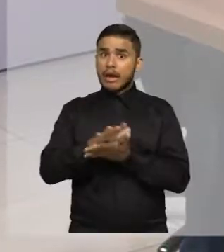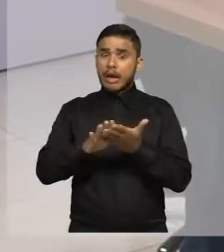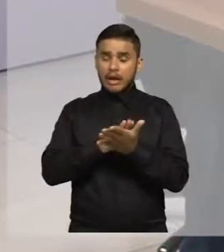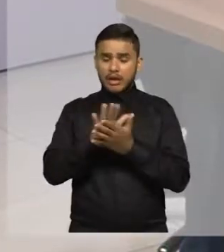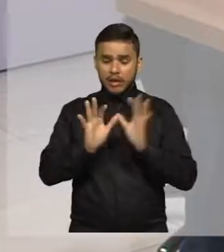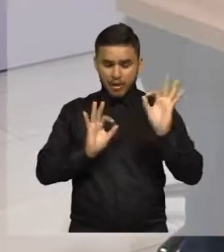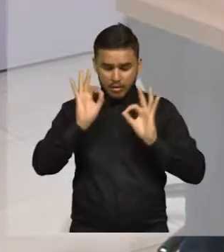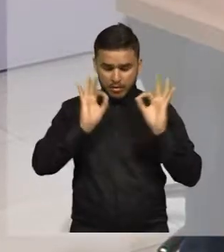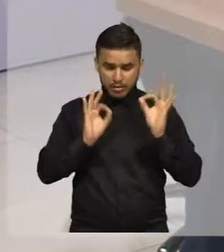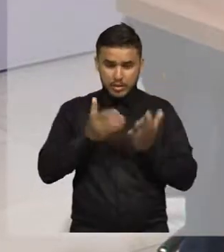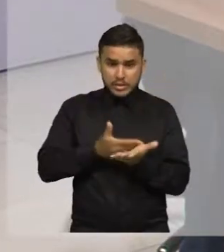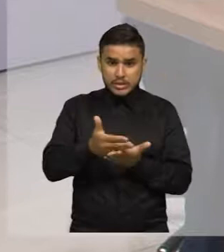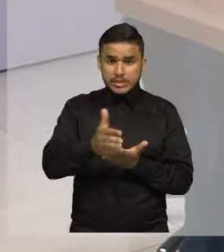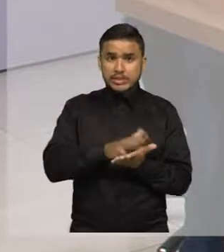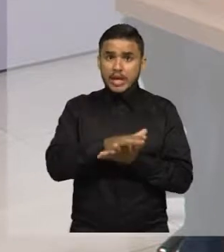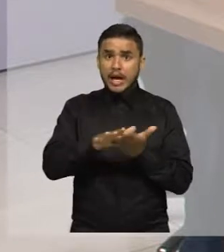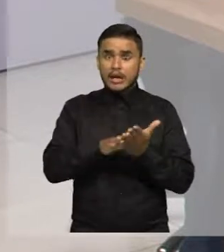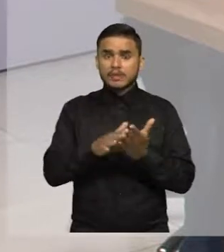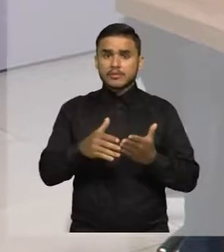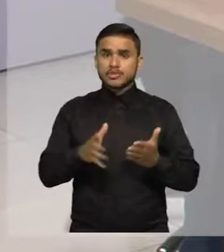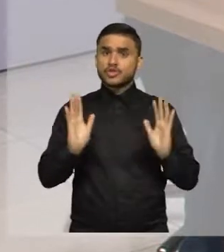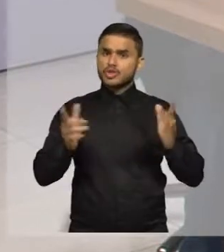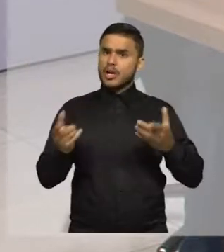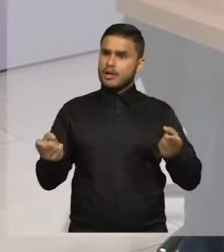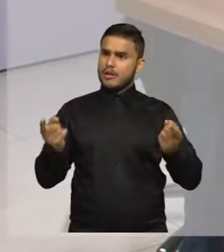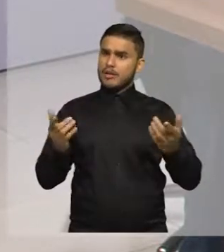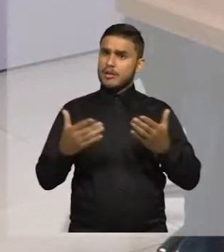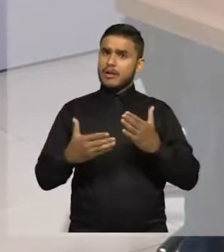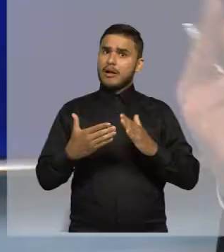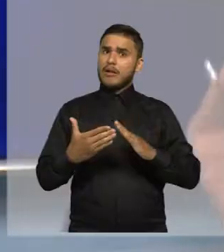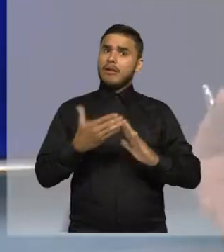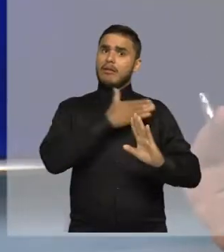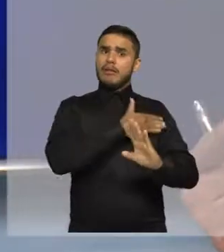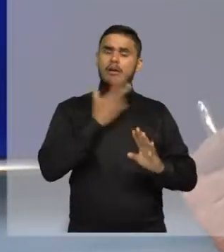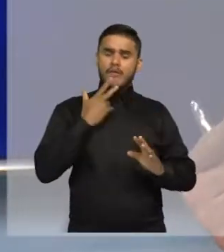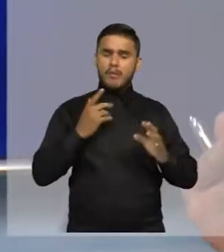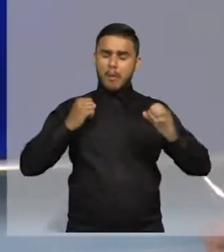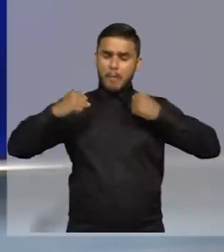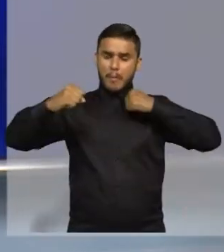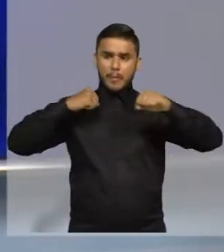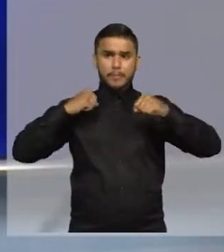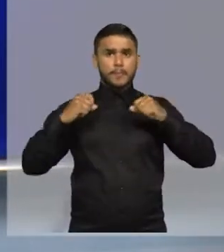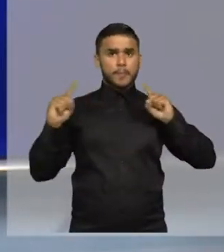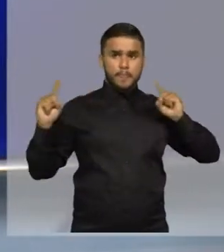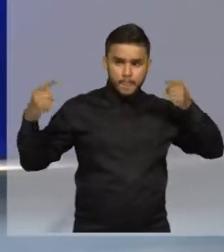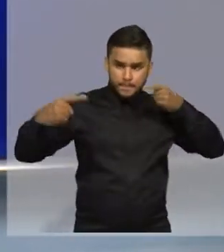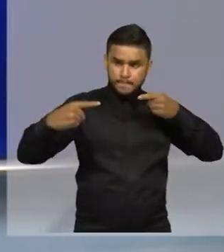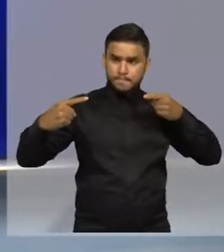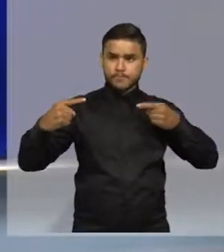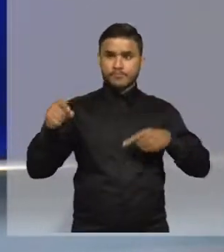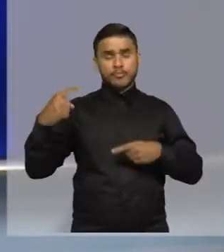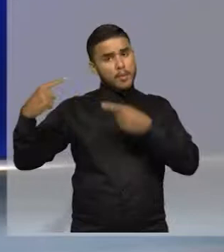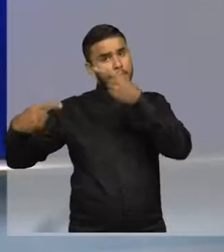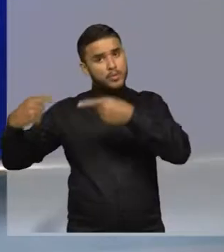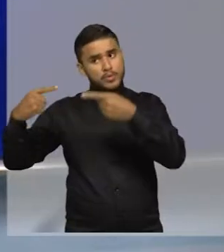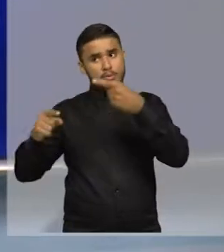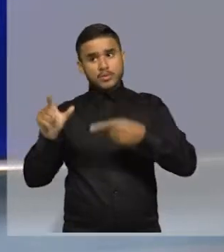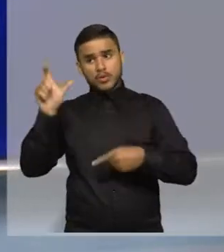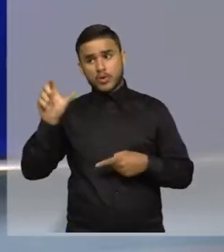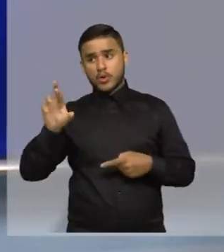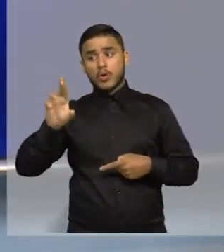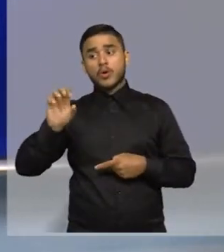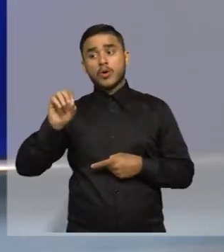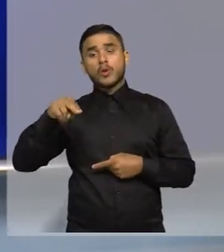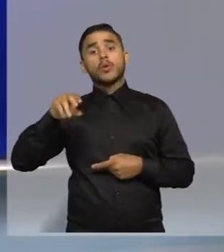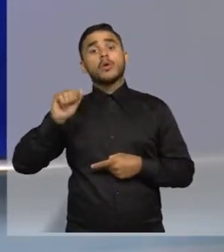ainda, a transição não foi nem iniciada e já tem pontos divergentes. E pontos divergentes entre um com muita força sob o ponto de vista político, que é o